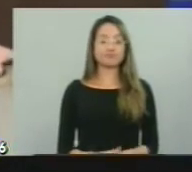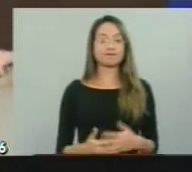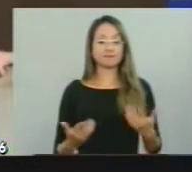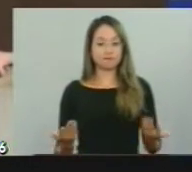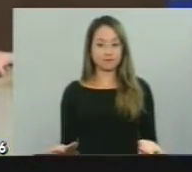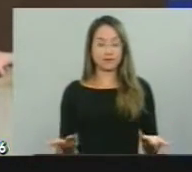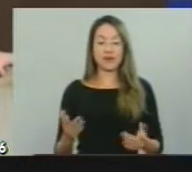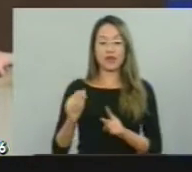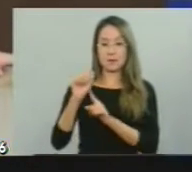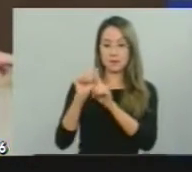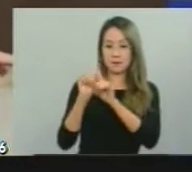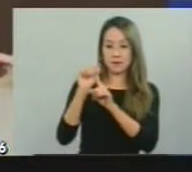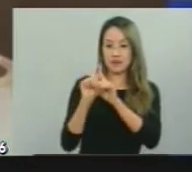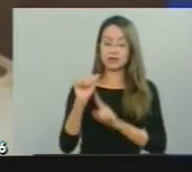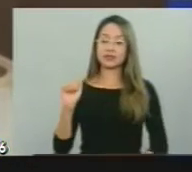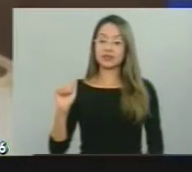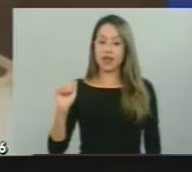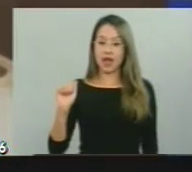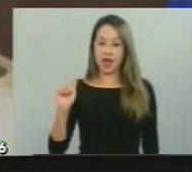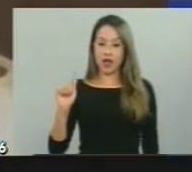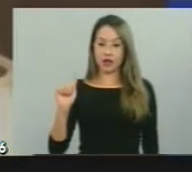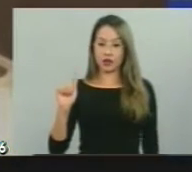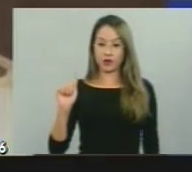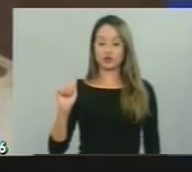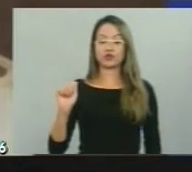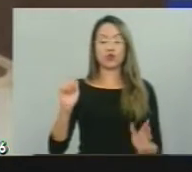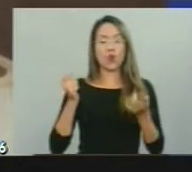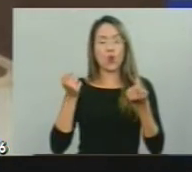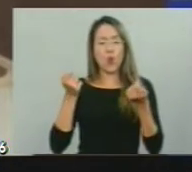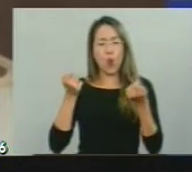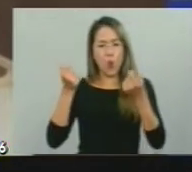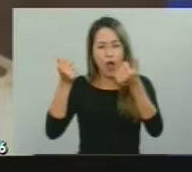Esse agosto, que finaliza-se